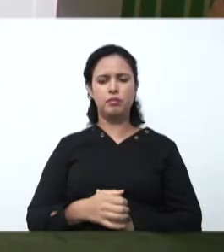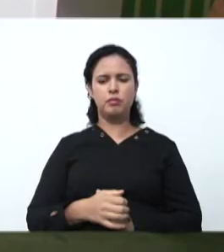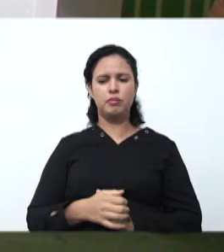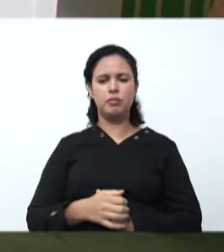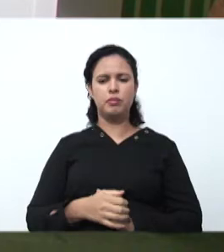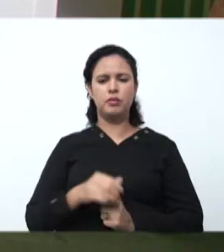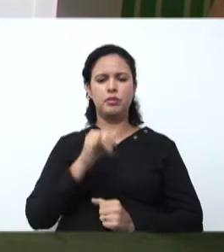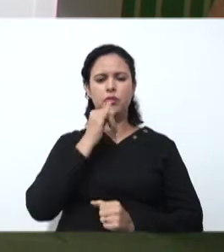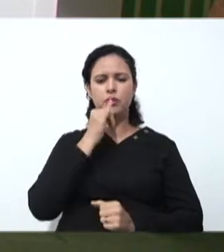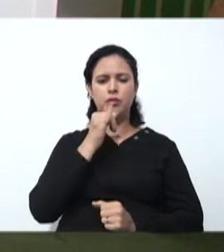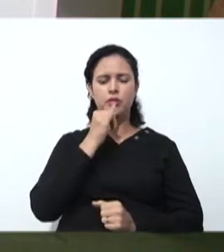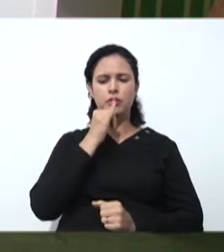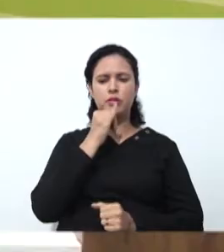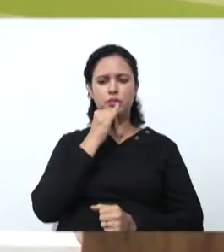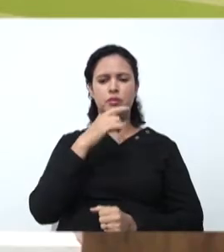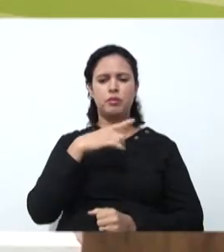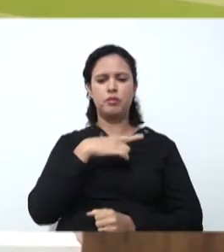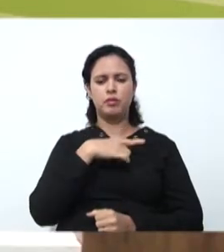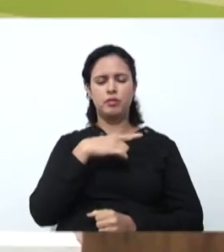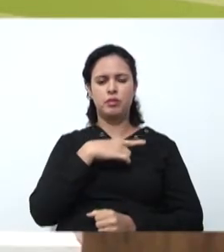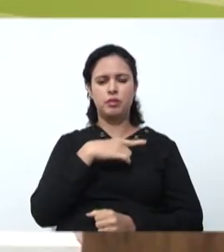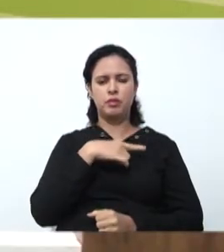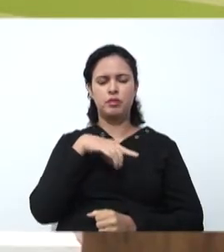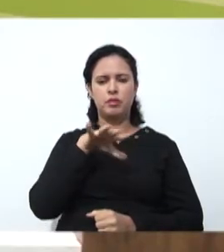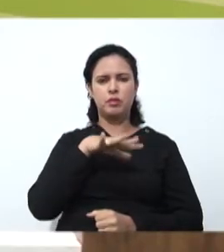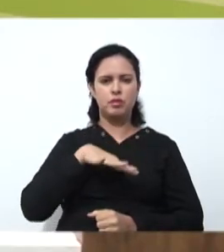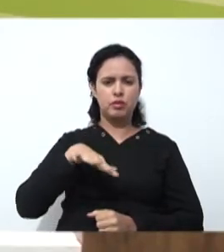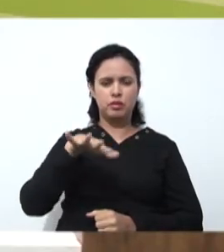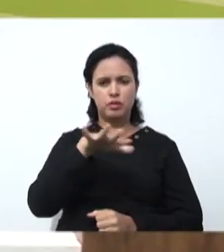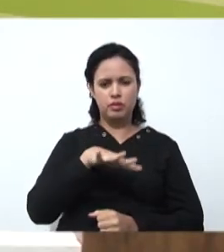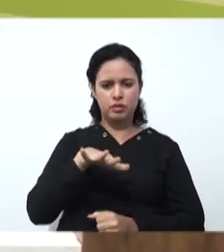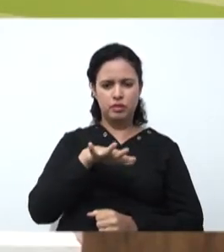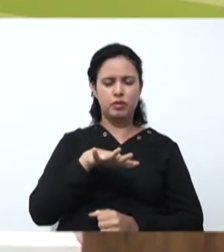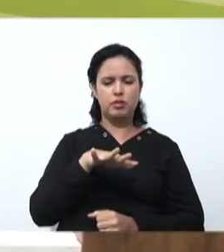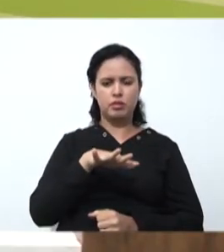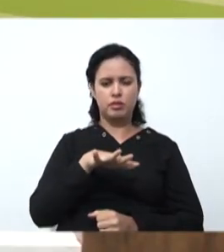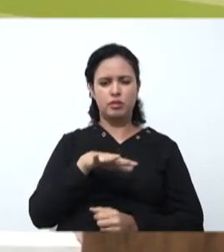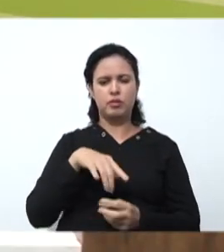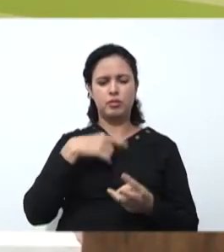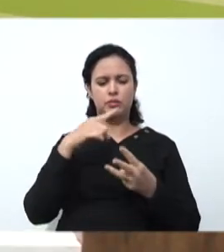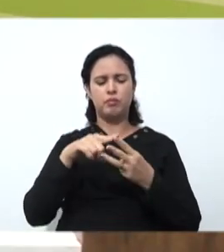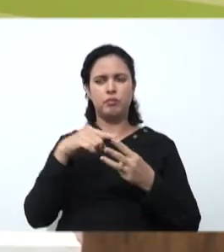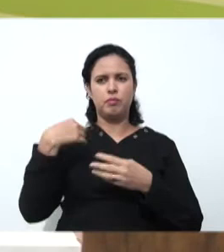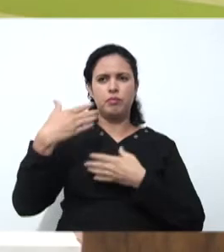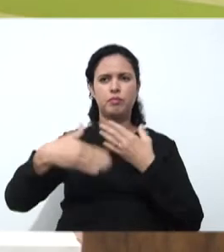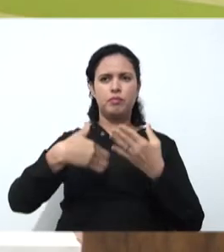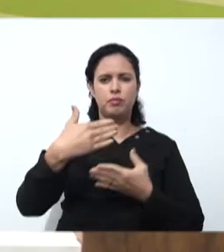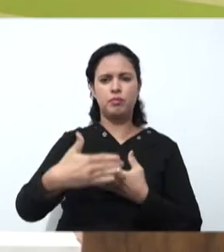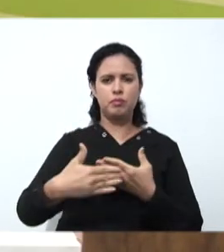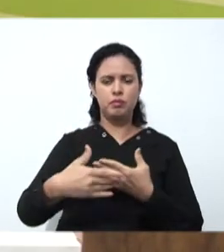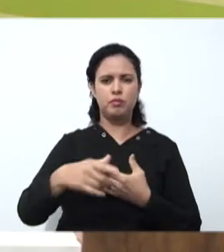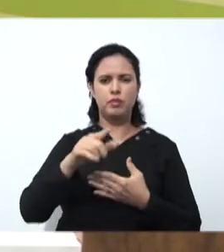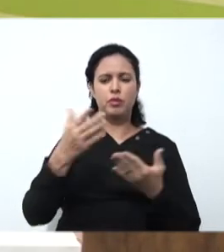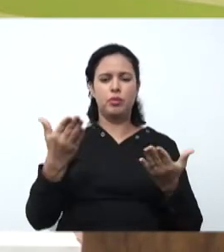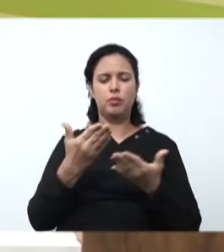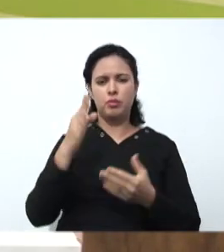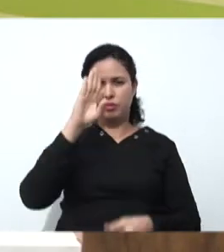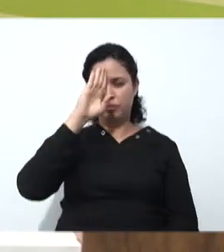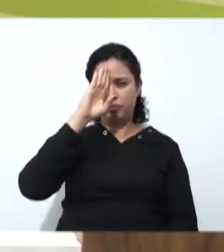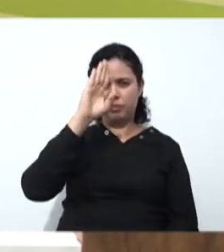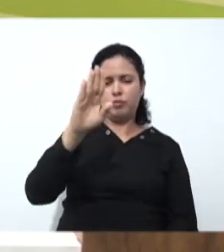Um exemplo, né, que a gente tem de ambiente onde as startups elas se desenvolvem, hoje